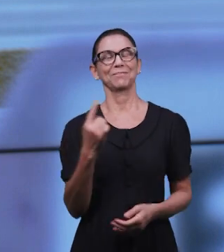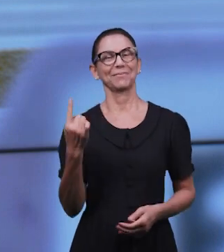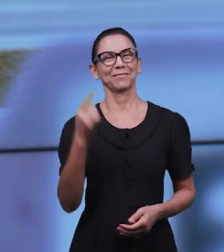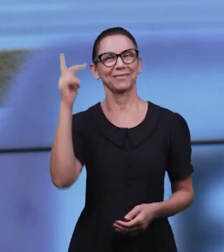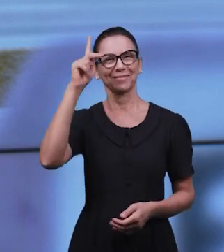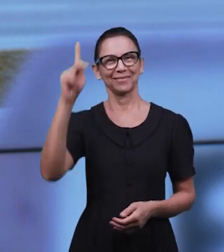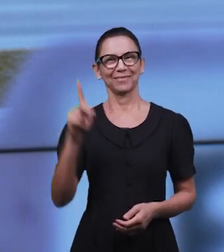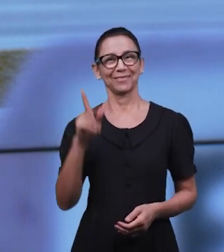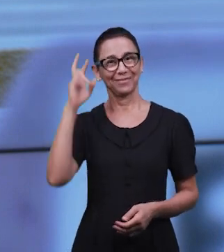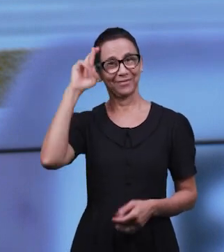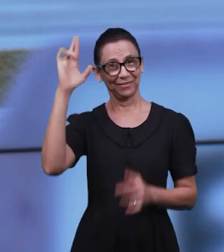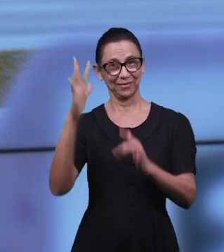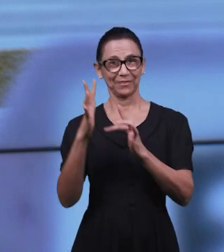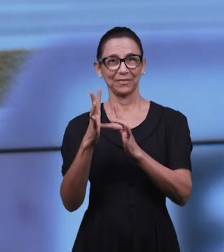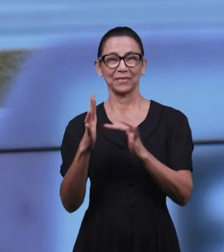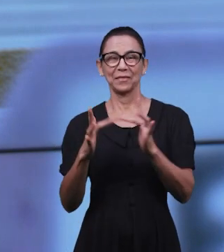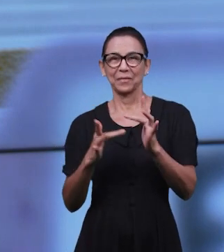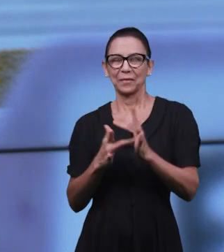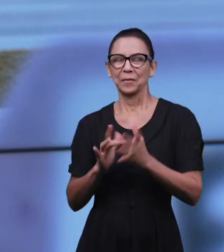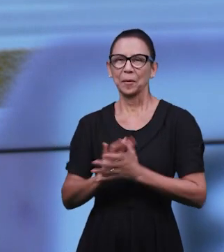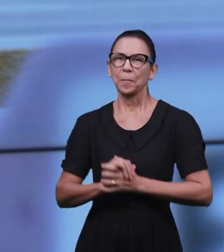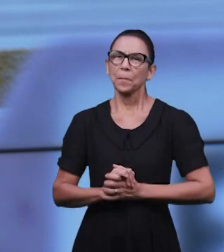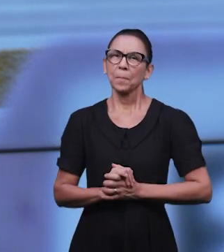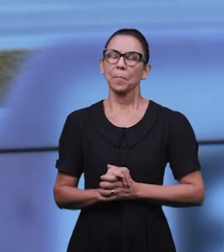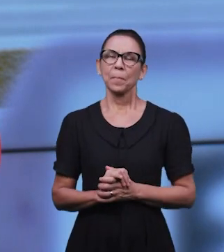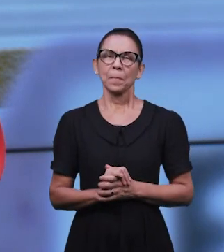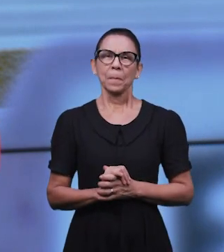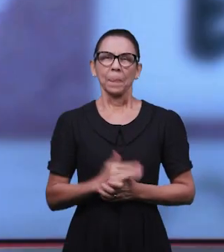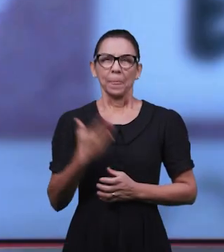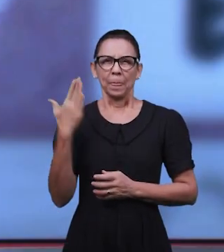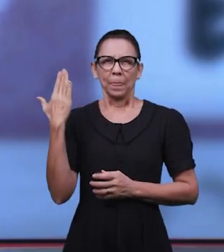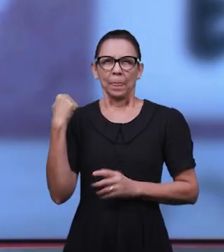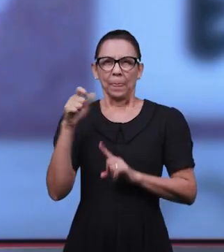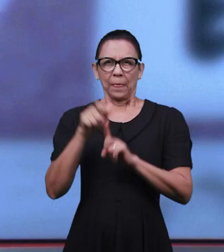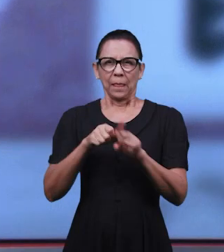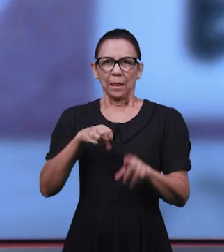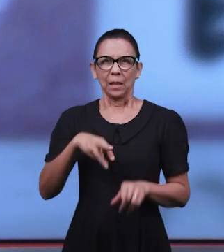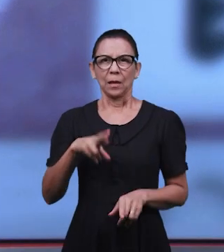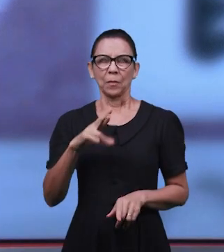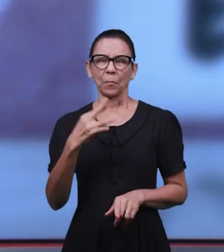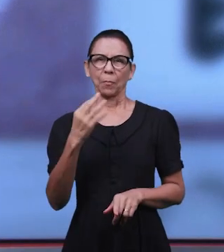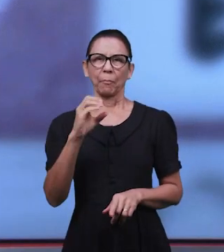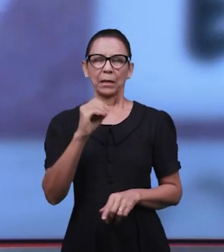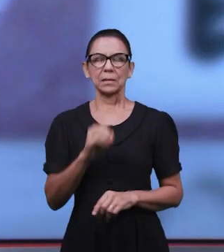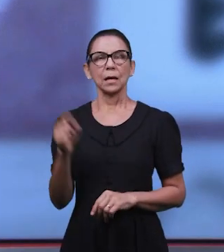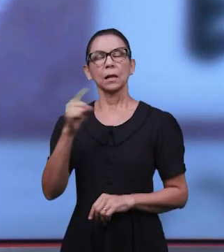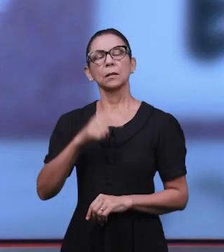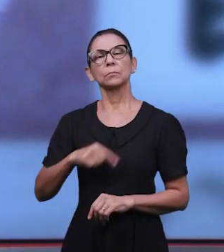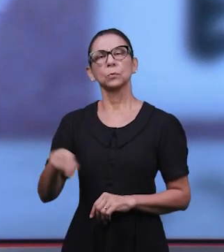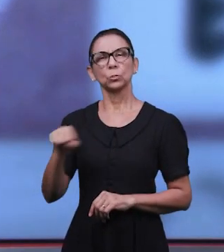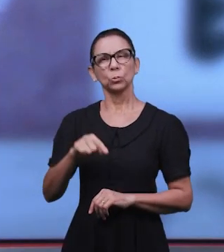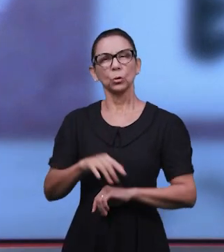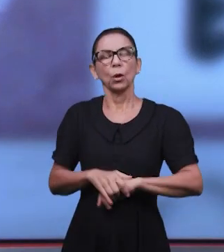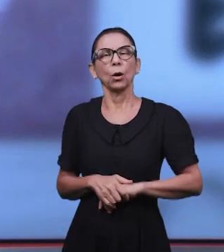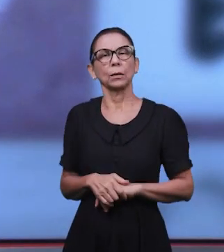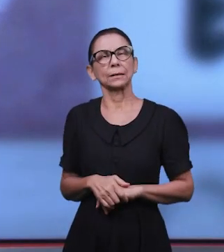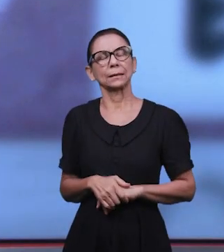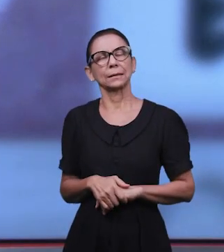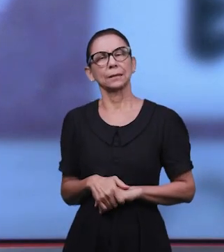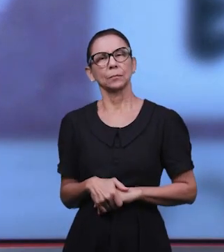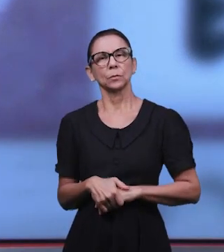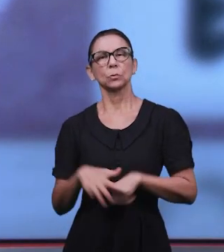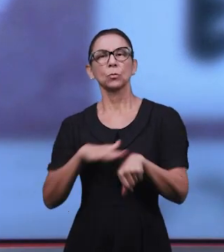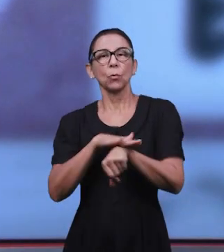Cumprimentamos a todos com a paz do Senhor Jesus. Desde o mês de março, temos conversado com aqueles que